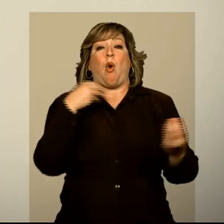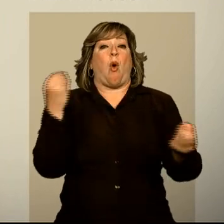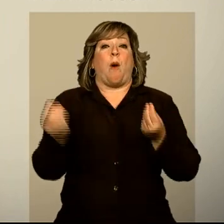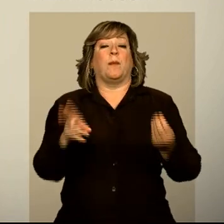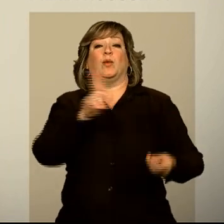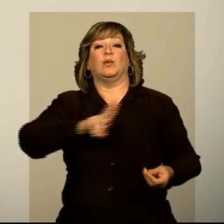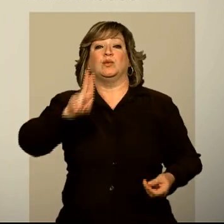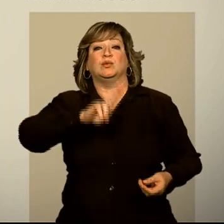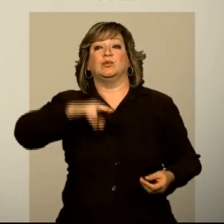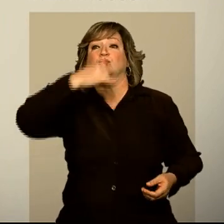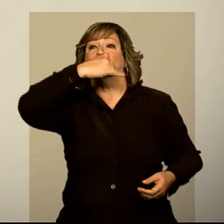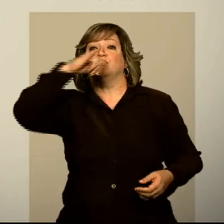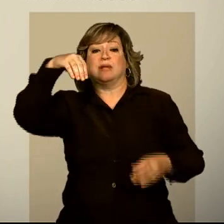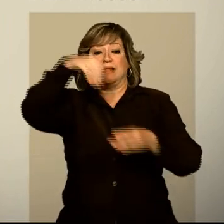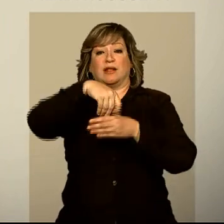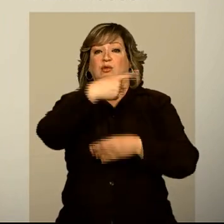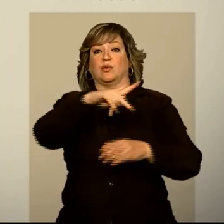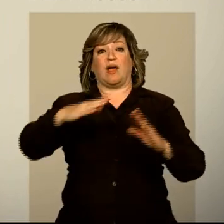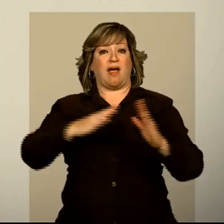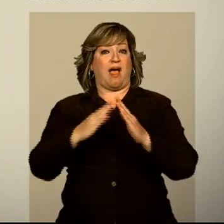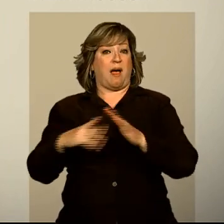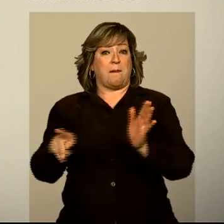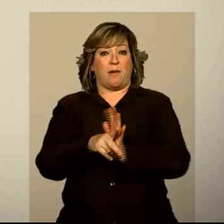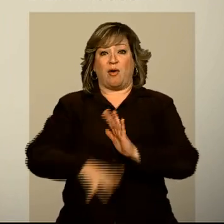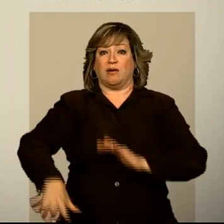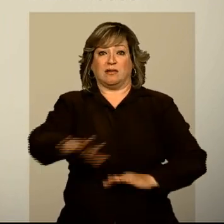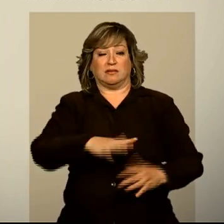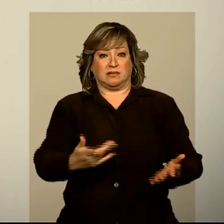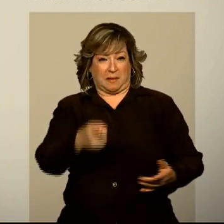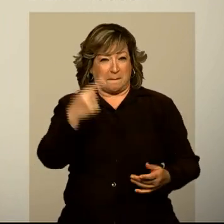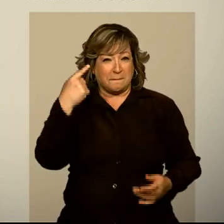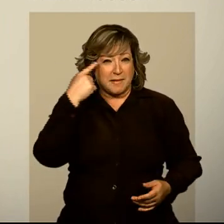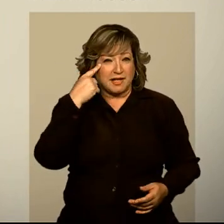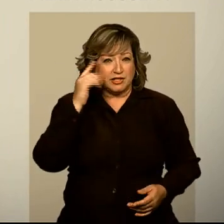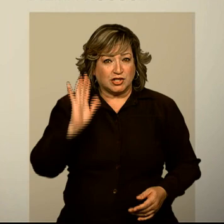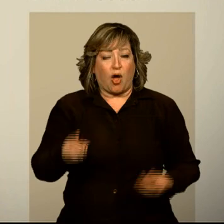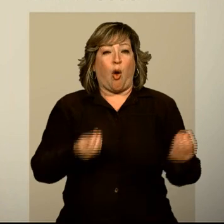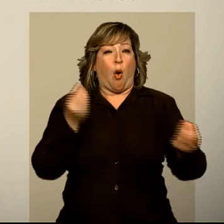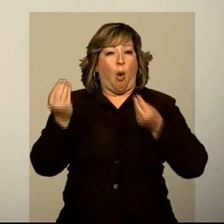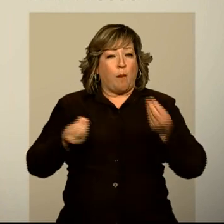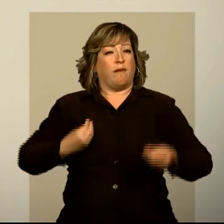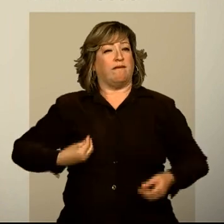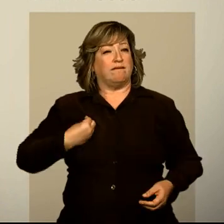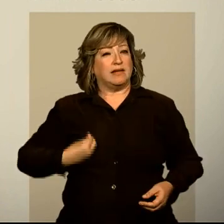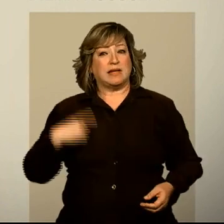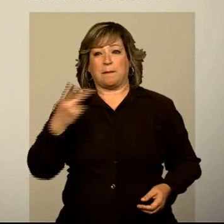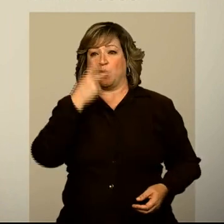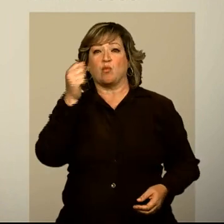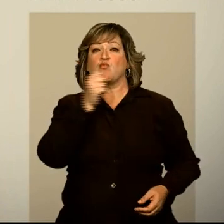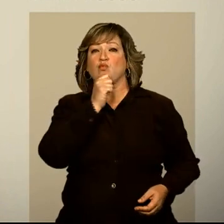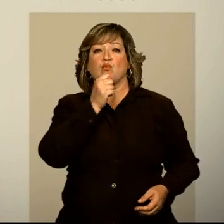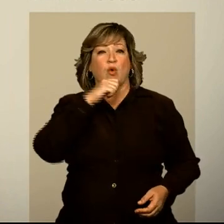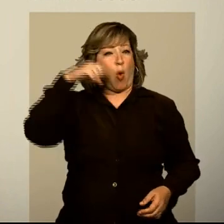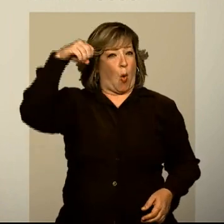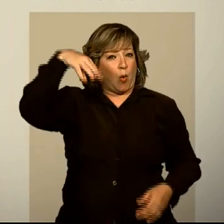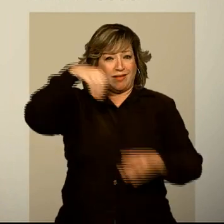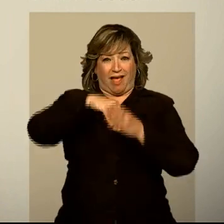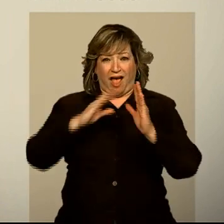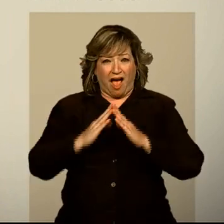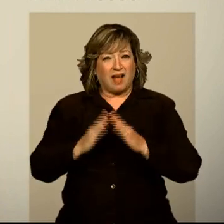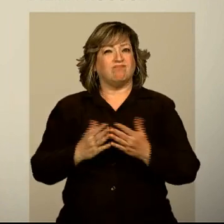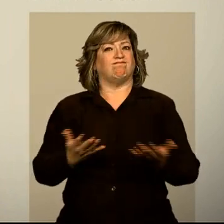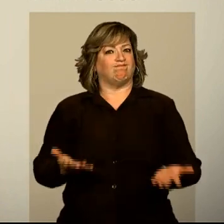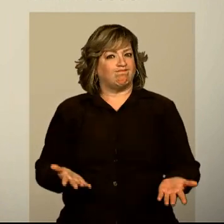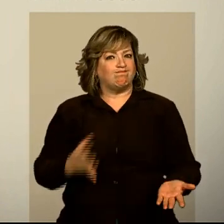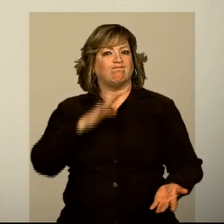como usar eletricidade em suas propriedades Você já imaginou Luciano como é a vida de quem não tem luz elétrica em casa